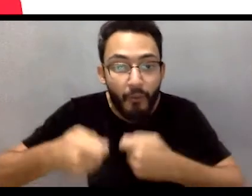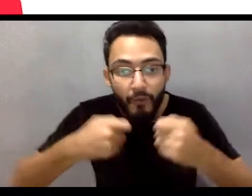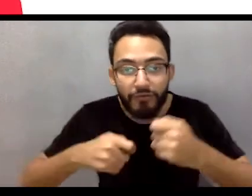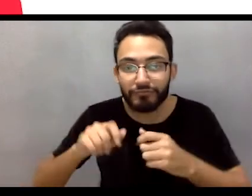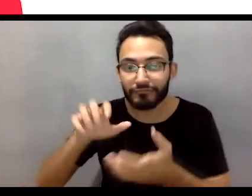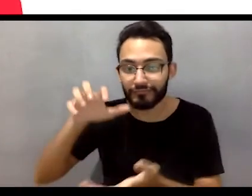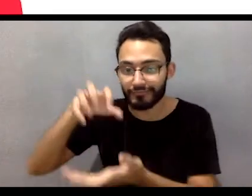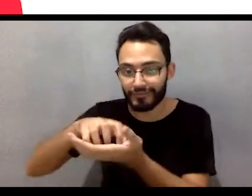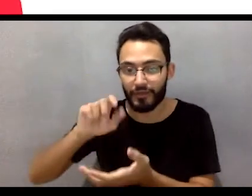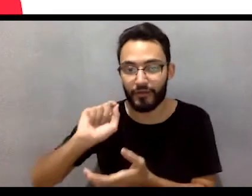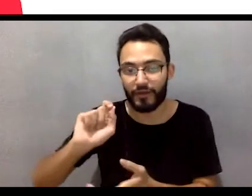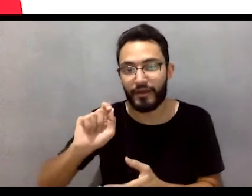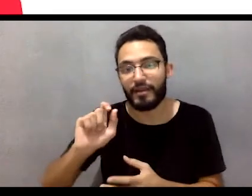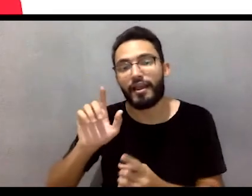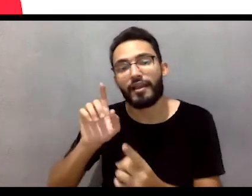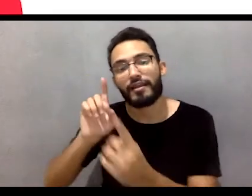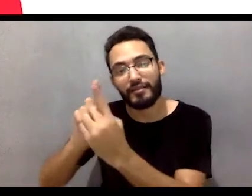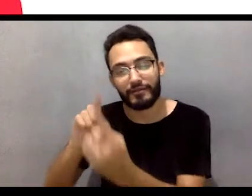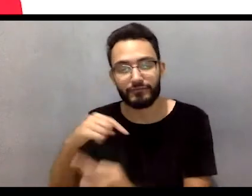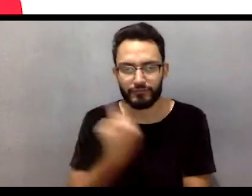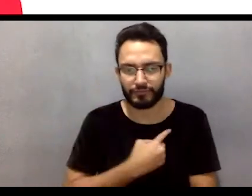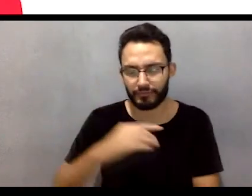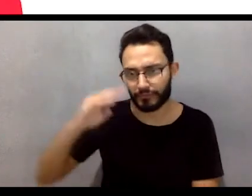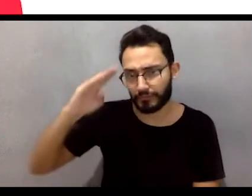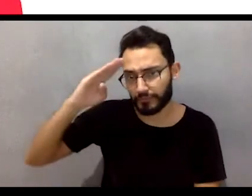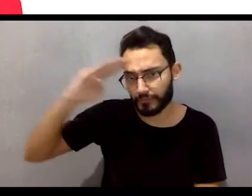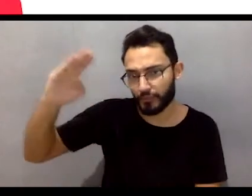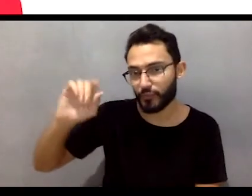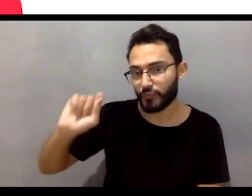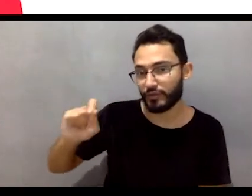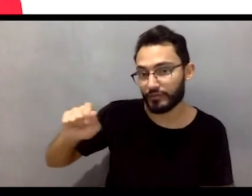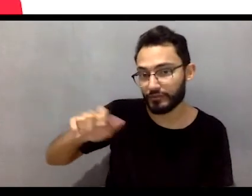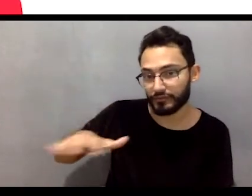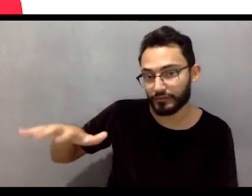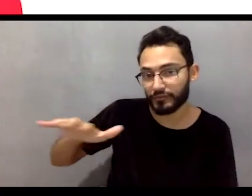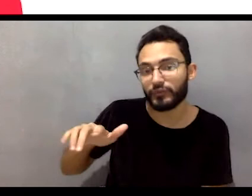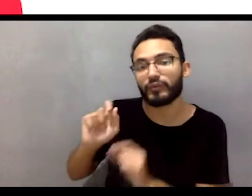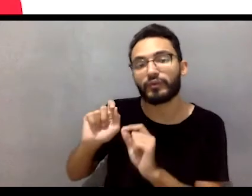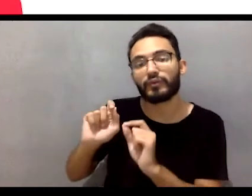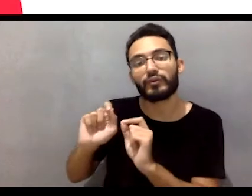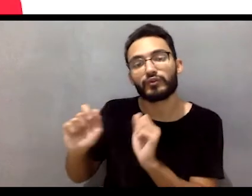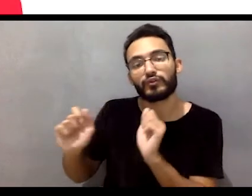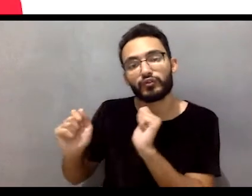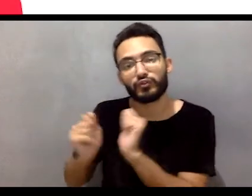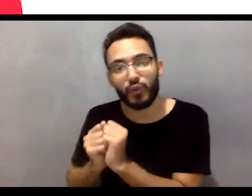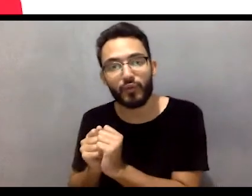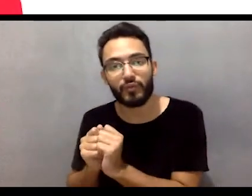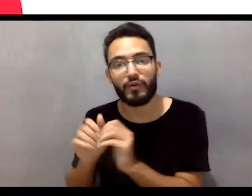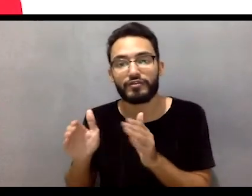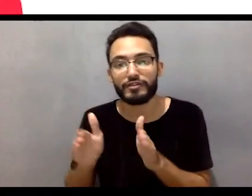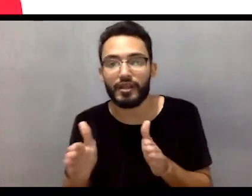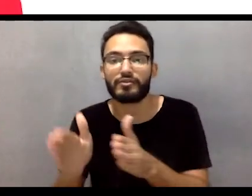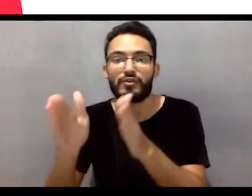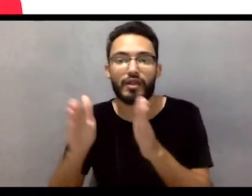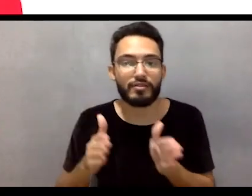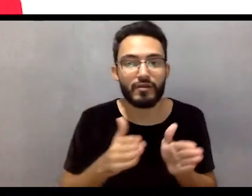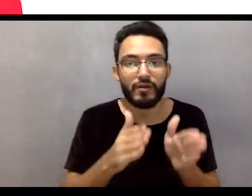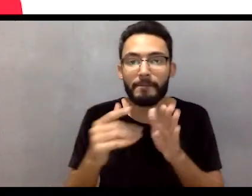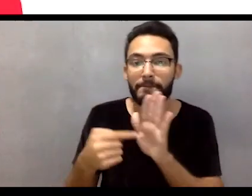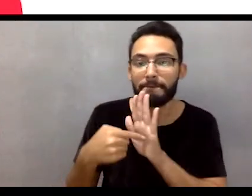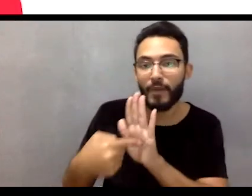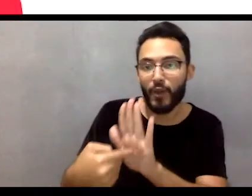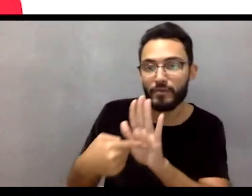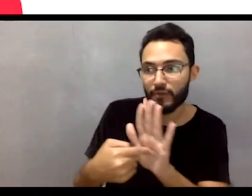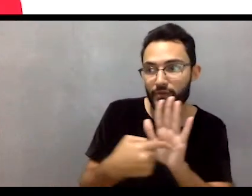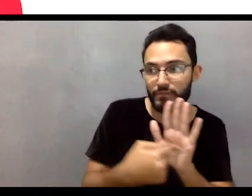dos direcionadores? Nós priorizamos o nosso escopo de acordo com os direcionadores. A gente